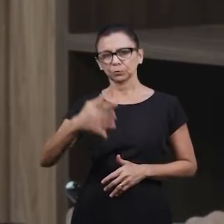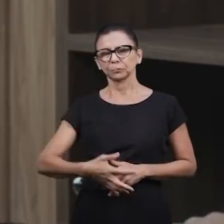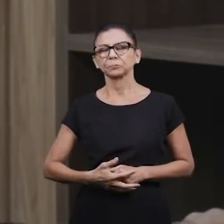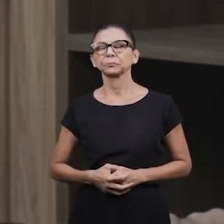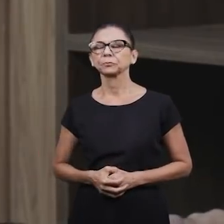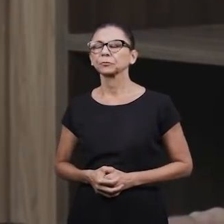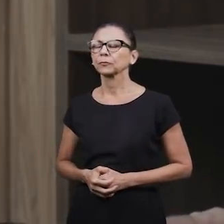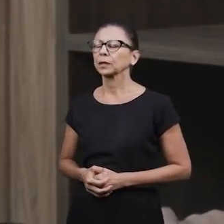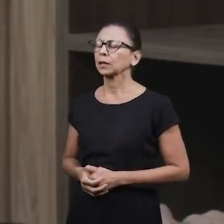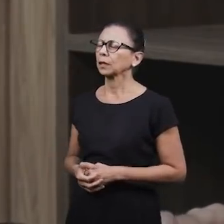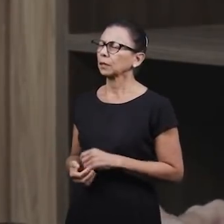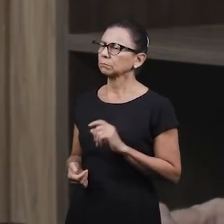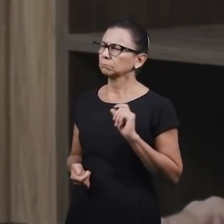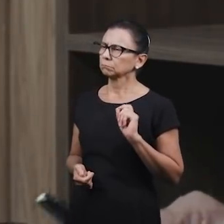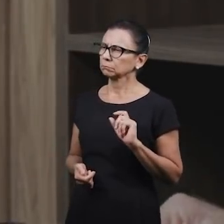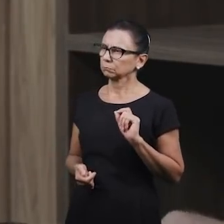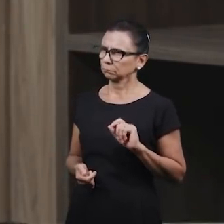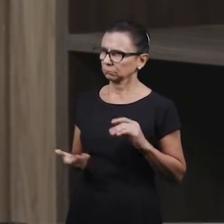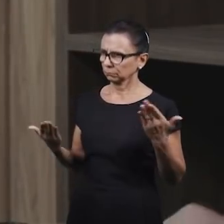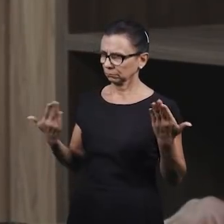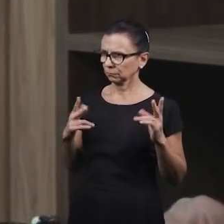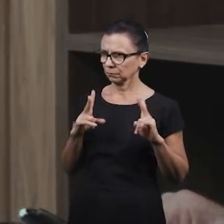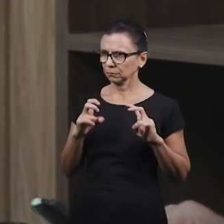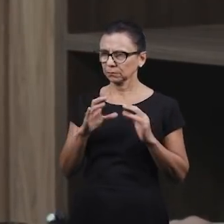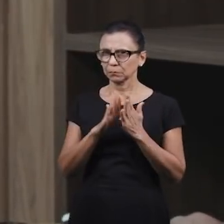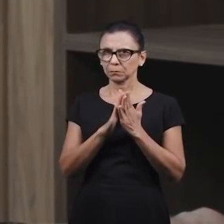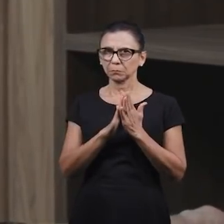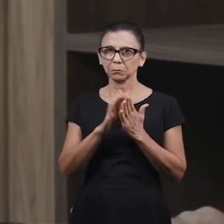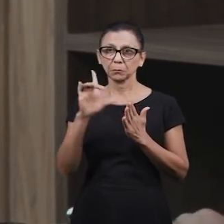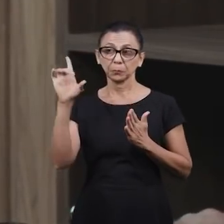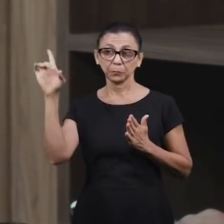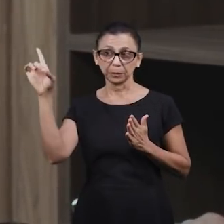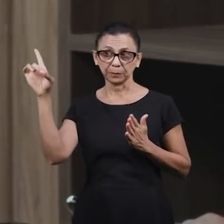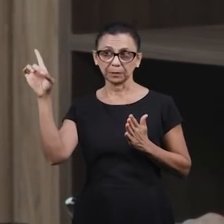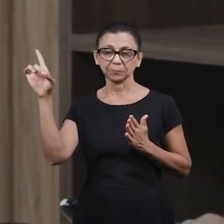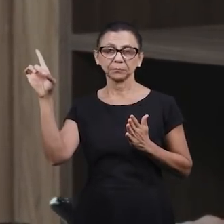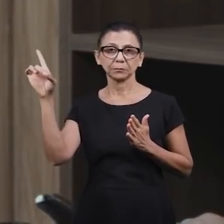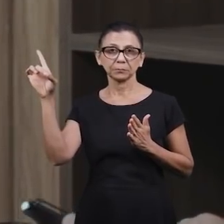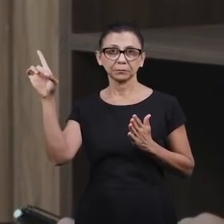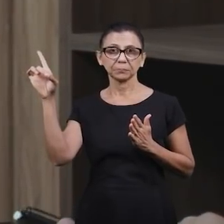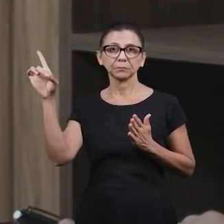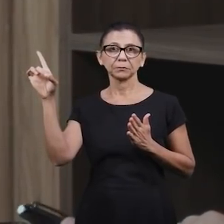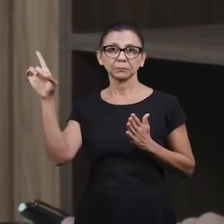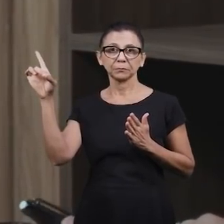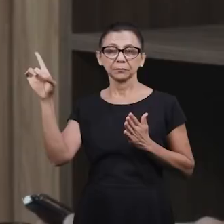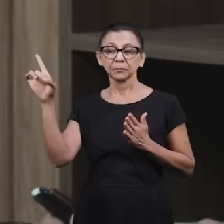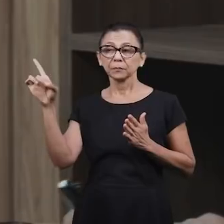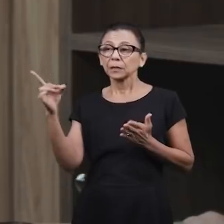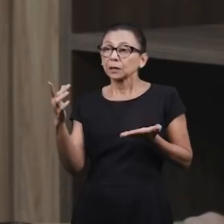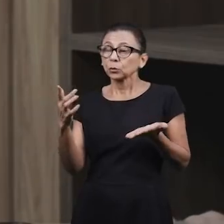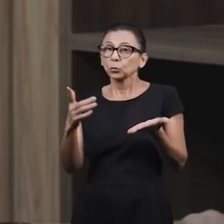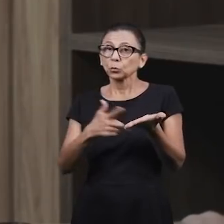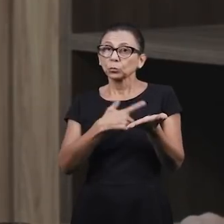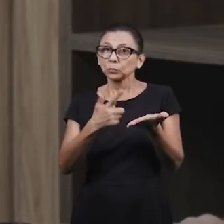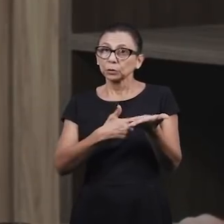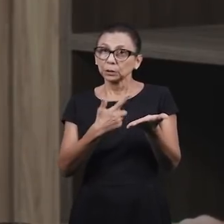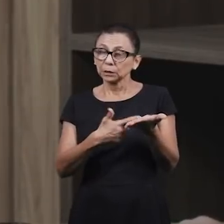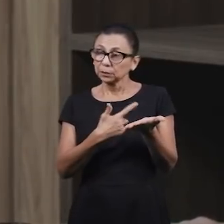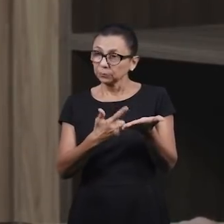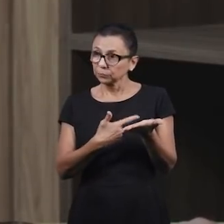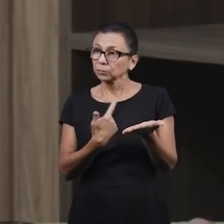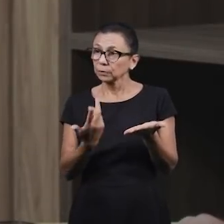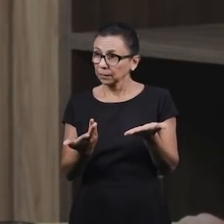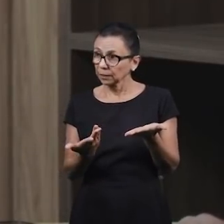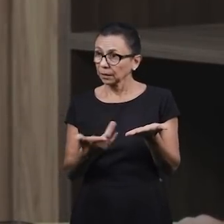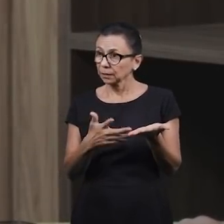interpretação. Muito bem. Maurilo, estamos falando aqui sobre Bíblia. Vamos começar falando sobre o livro, a Bíblia, né? Sim.